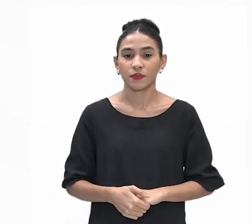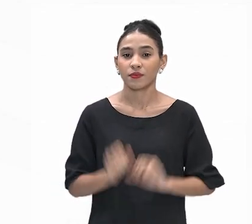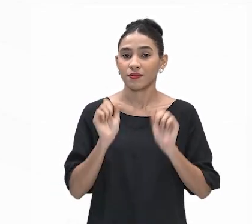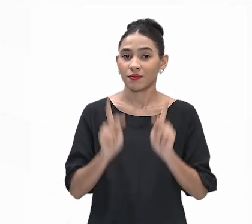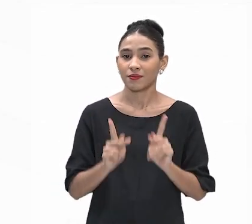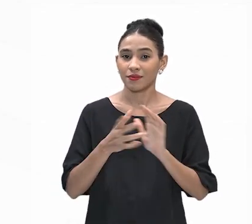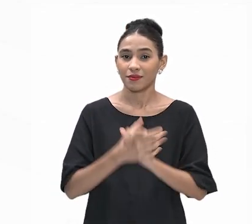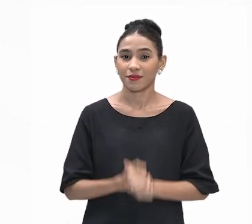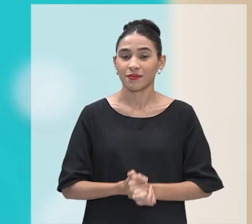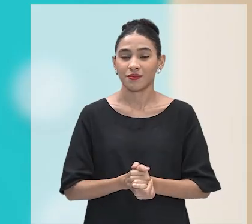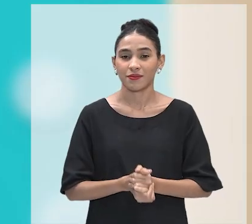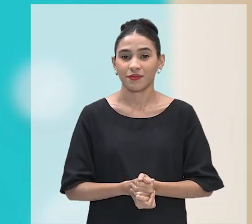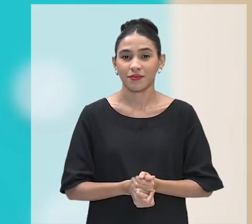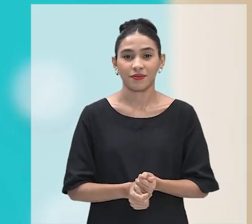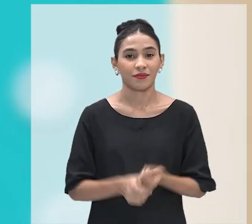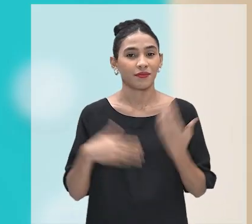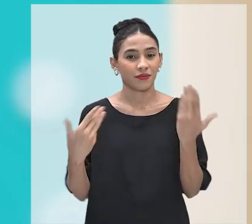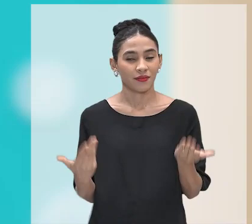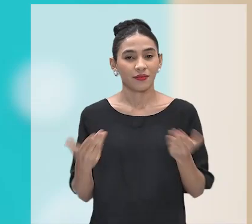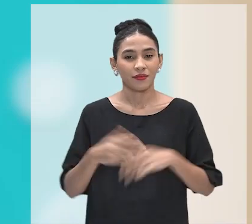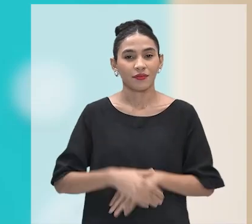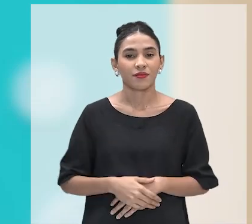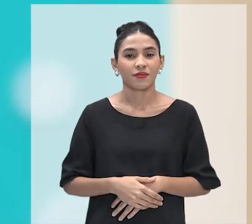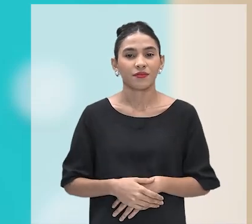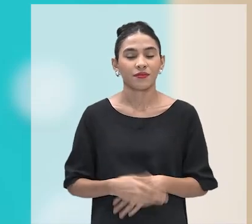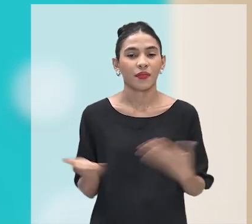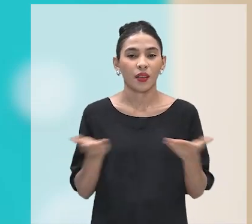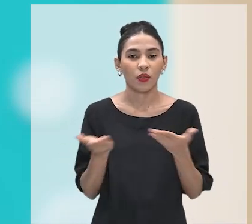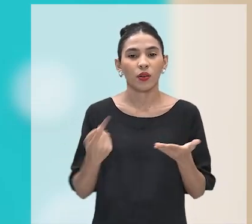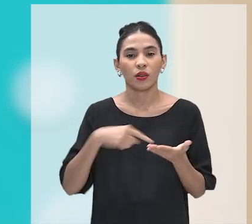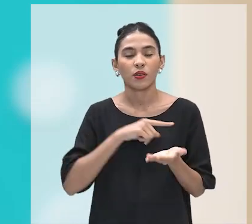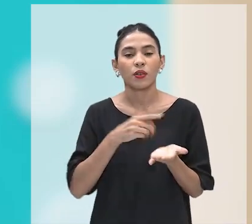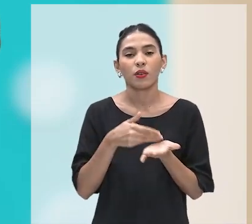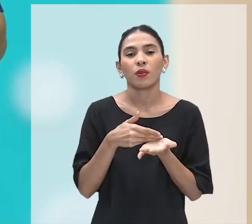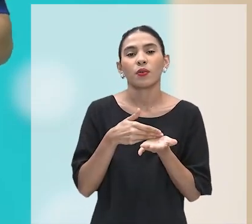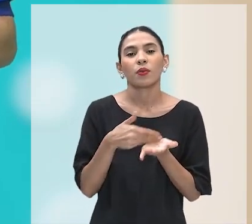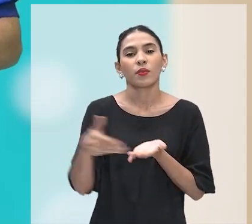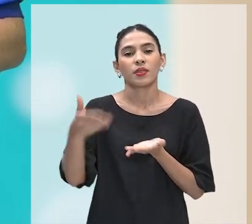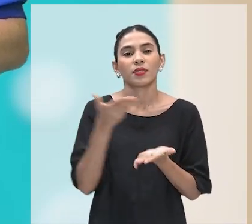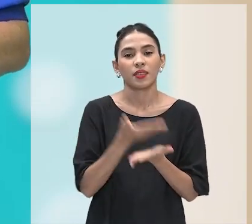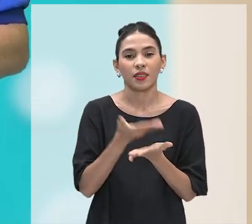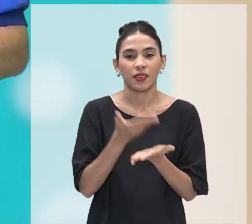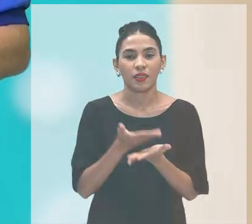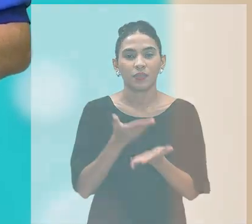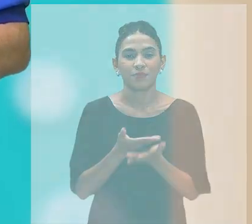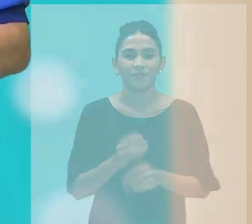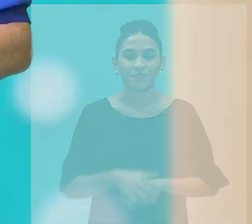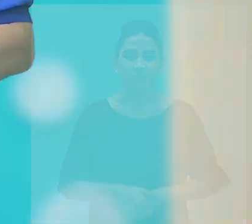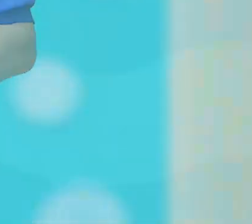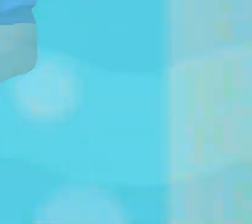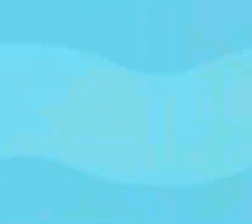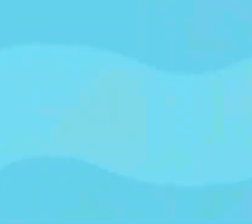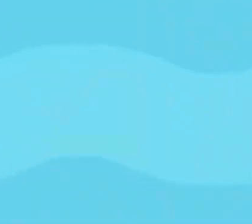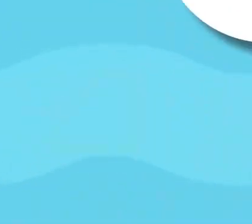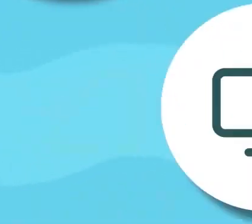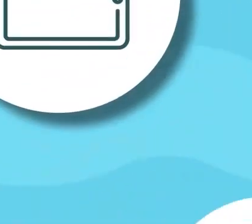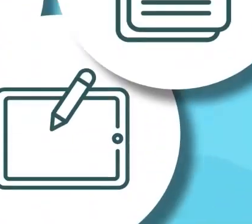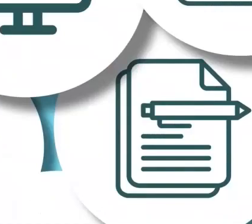Certo? Então, agora nós vamos dar início à nossa aula de hoje.